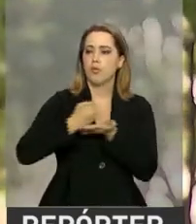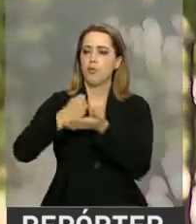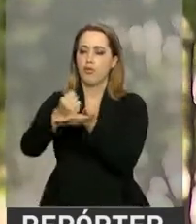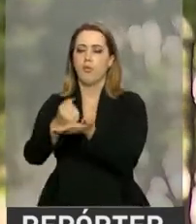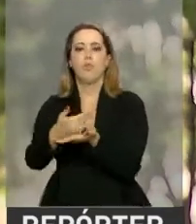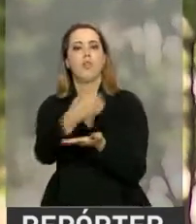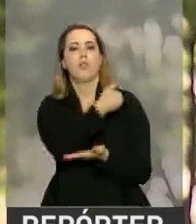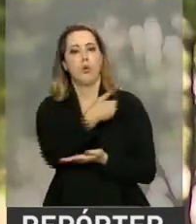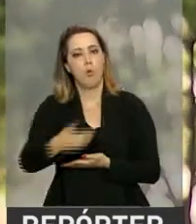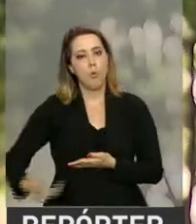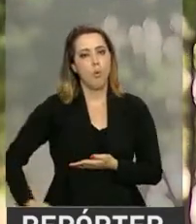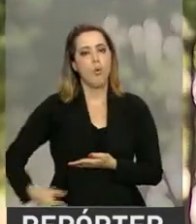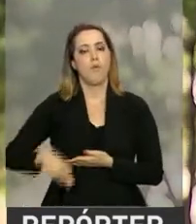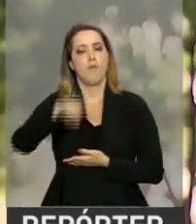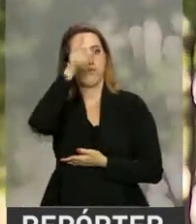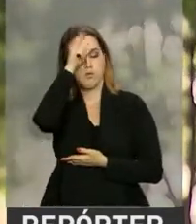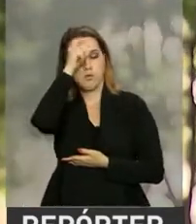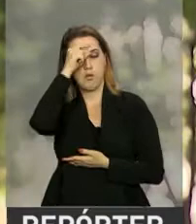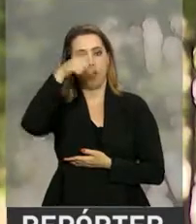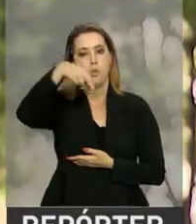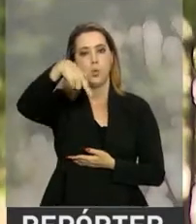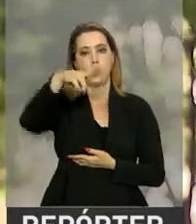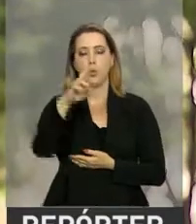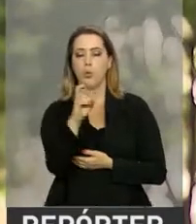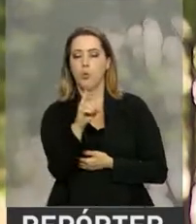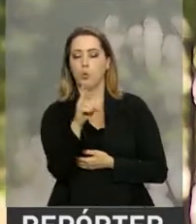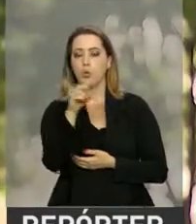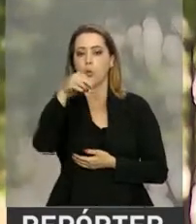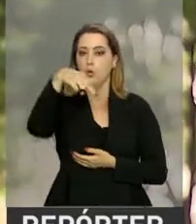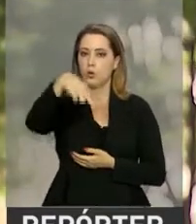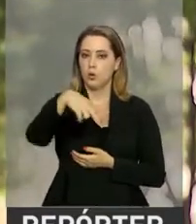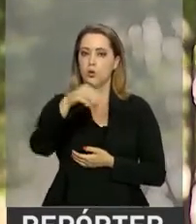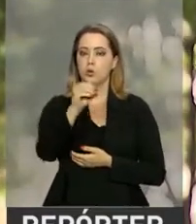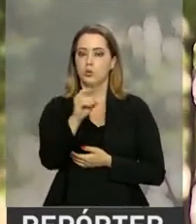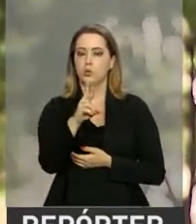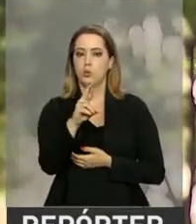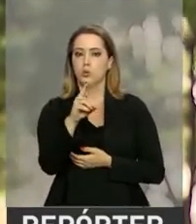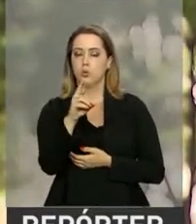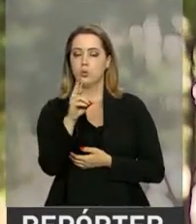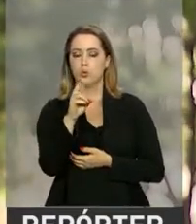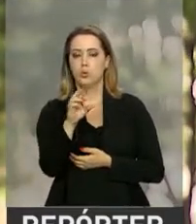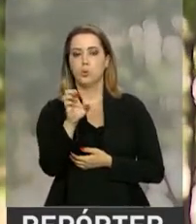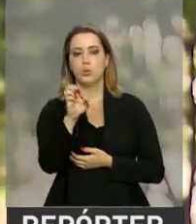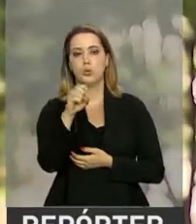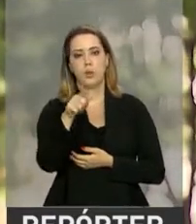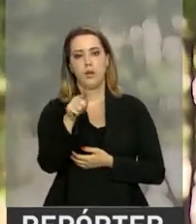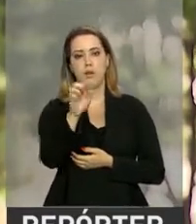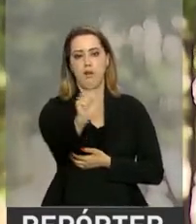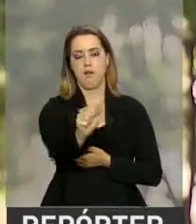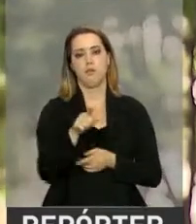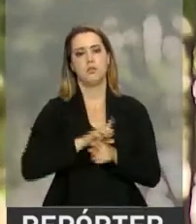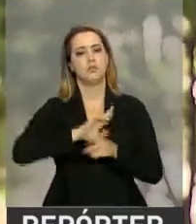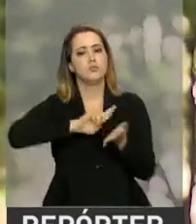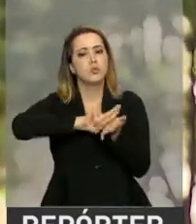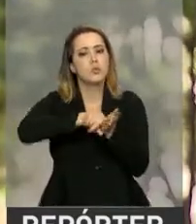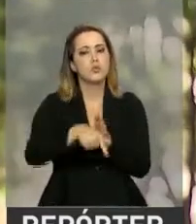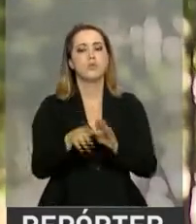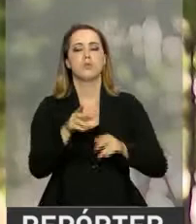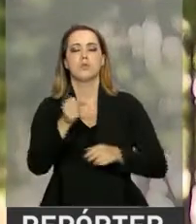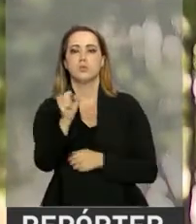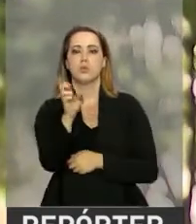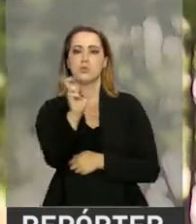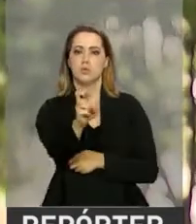governos da noruega e alemanha e da petrobras atualmente 85 projetos são apoiados pelo fundo que é